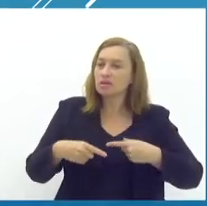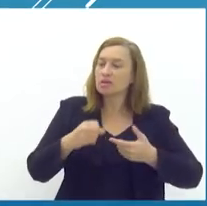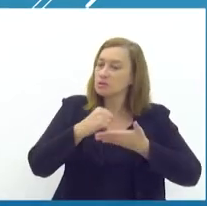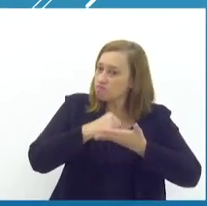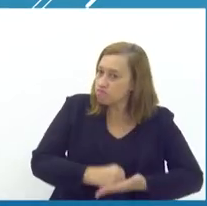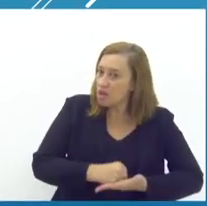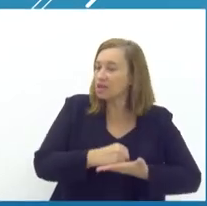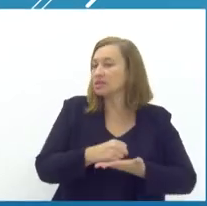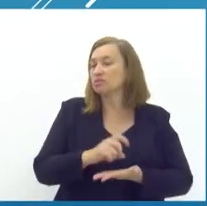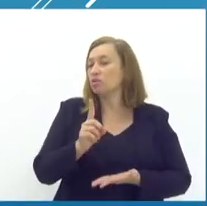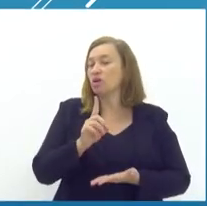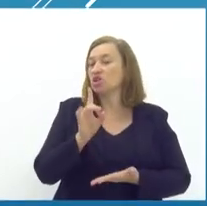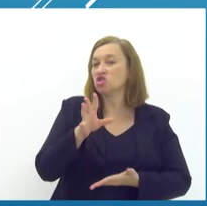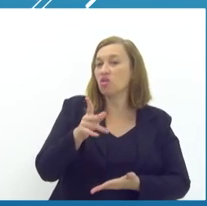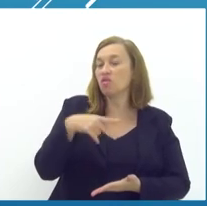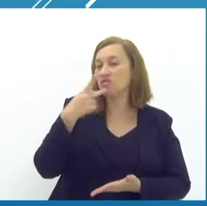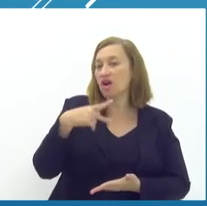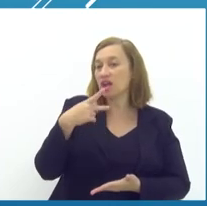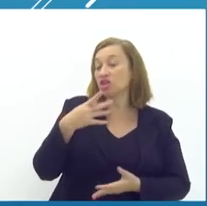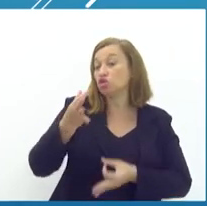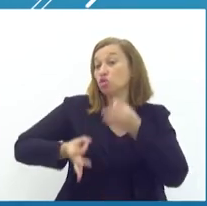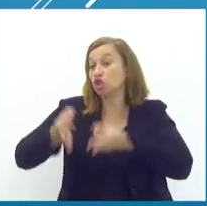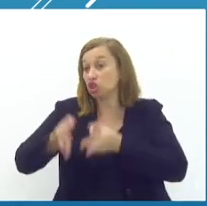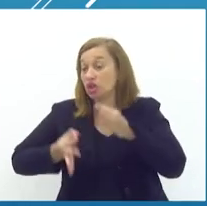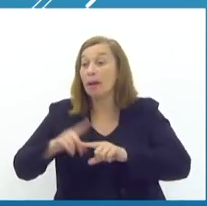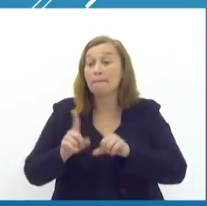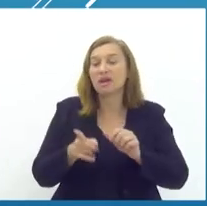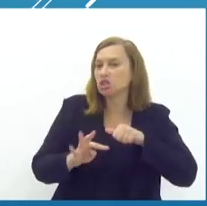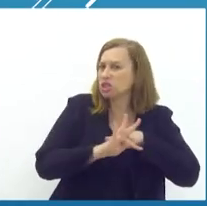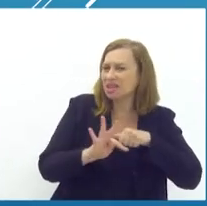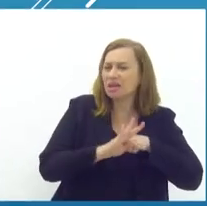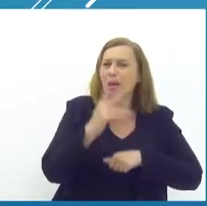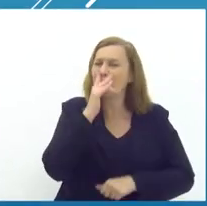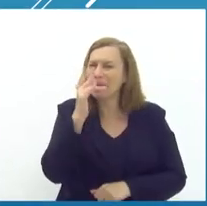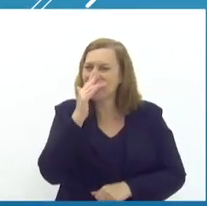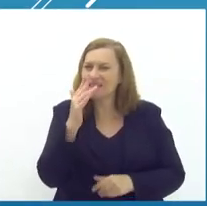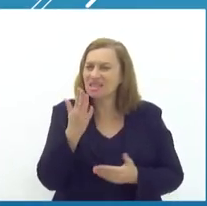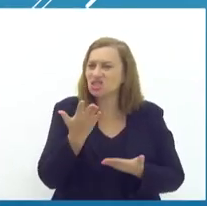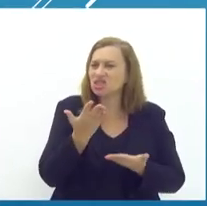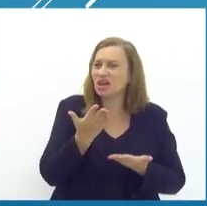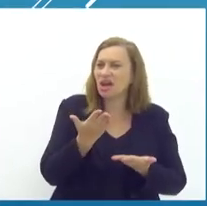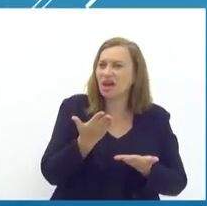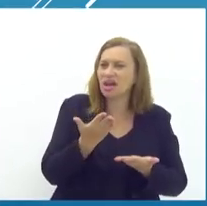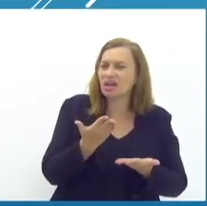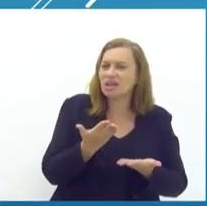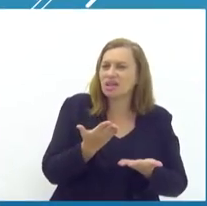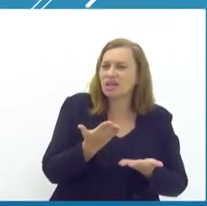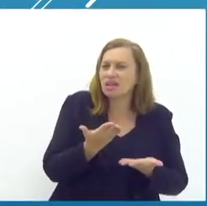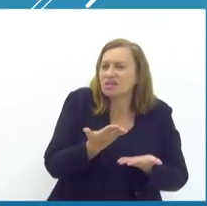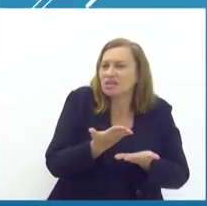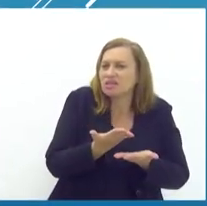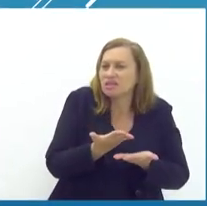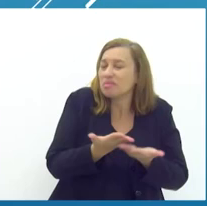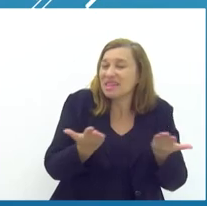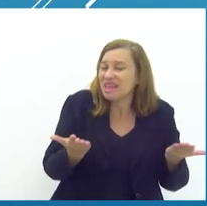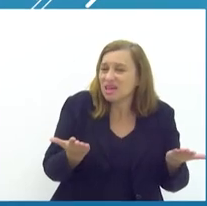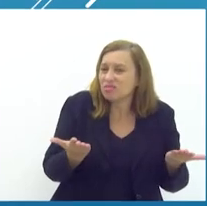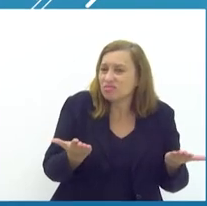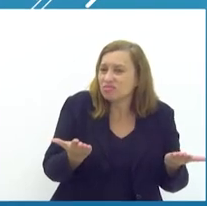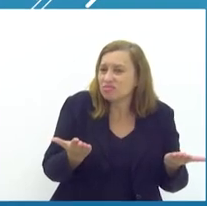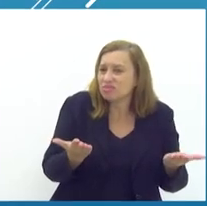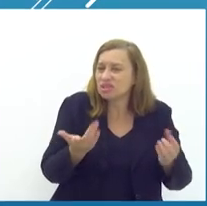argumento jurídico mas Tecnicamente parece que a gente tá quebrando ferindo de morte para negativo